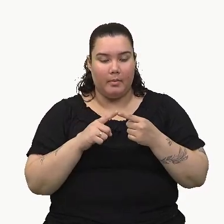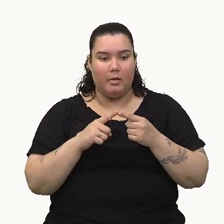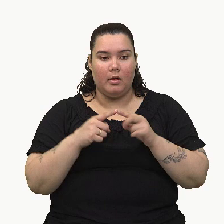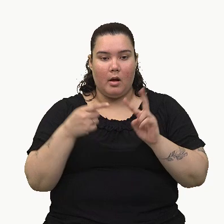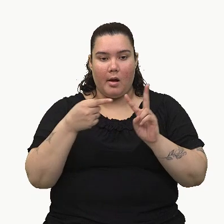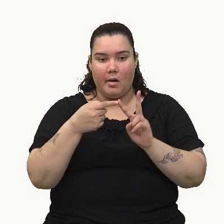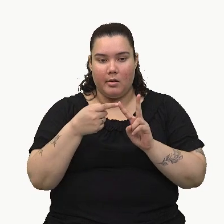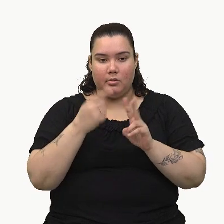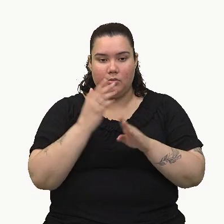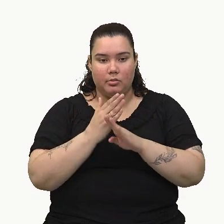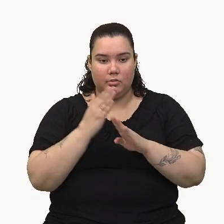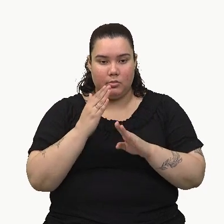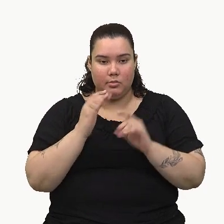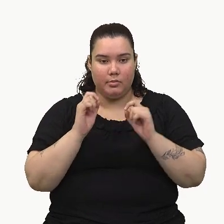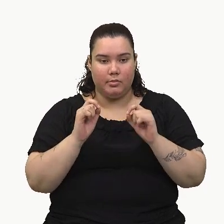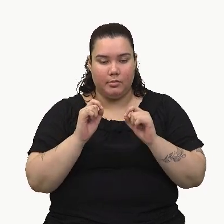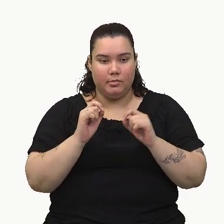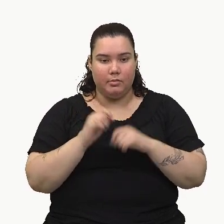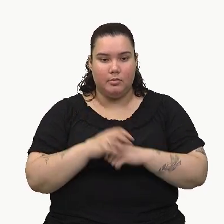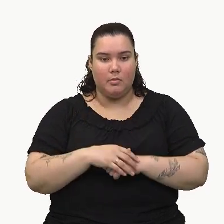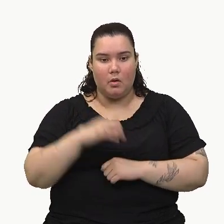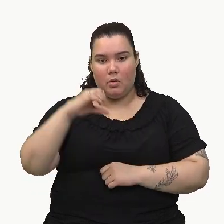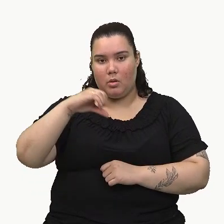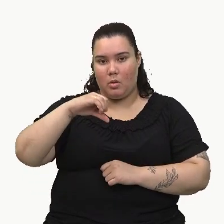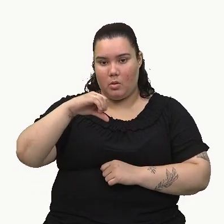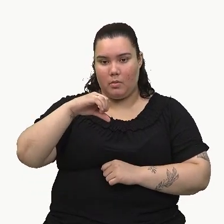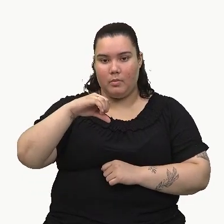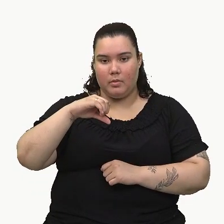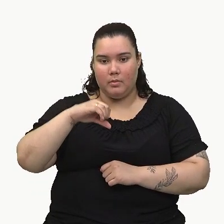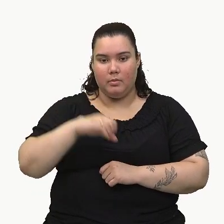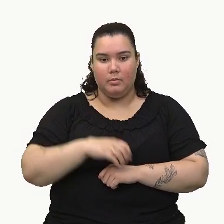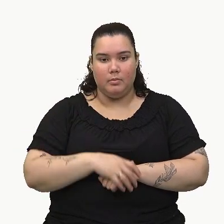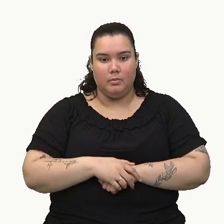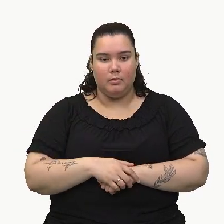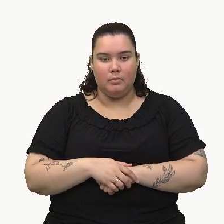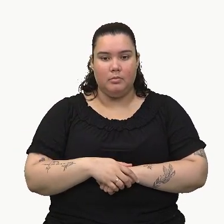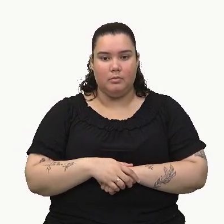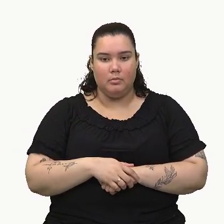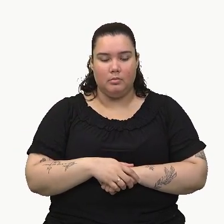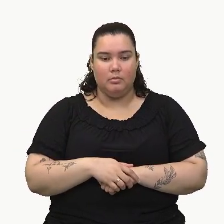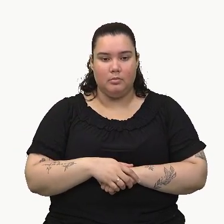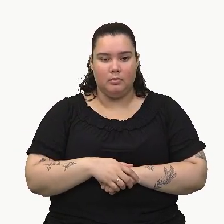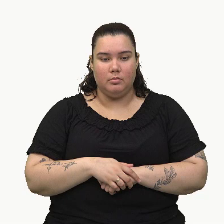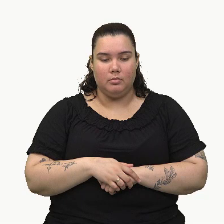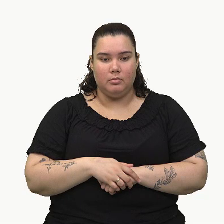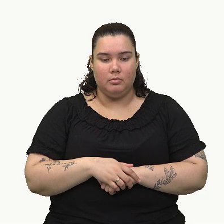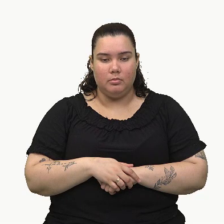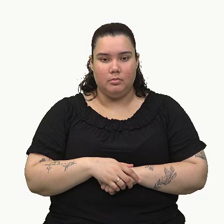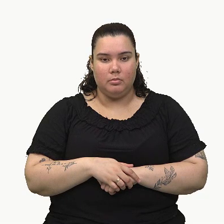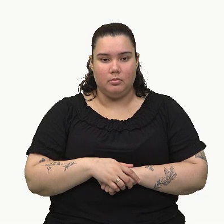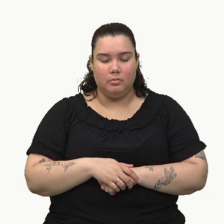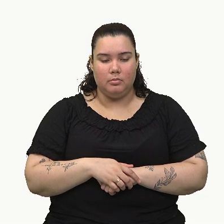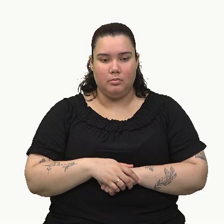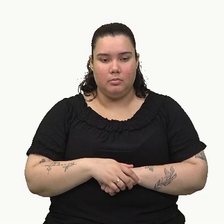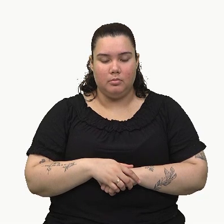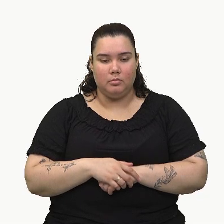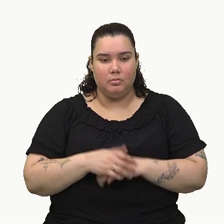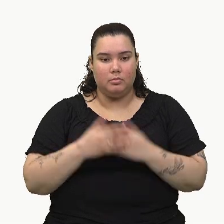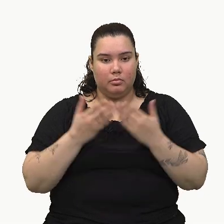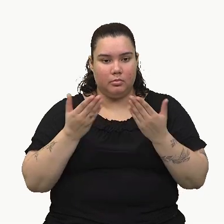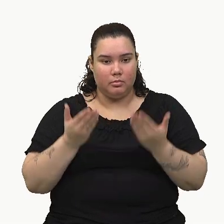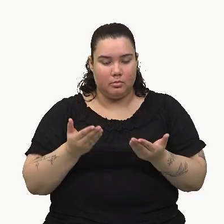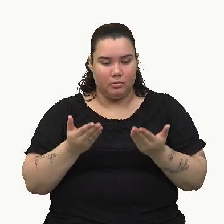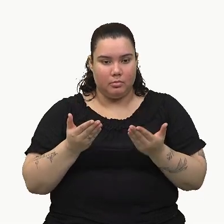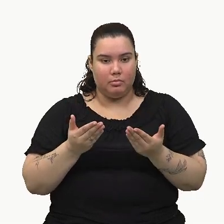foi o x' igual a 9, não é isso? Só conferir que eu me esqueci. Isso, igual a 9. Então, eu vou pegar, aqui